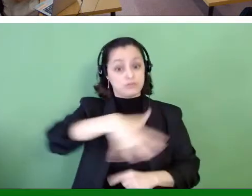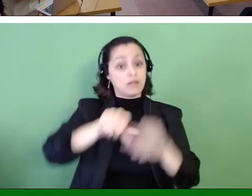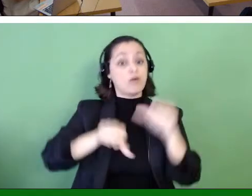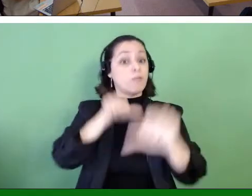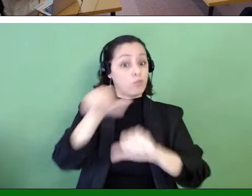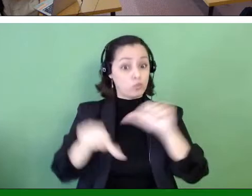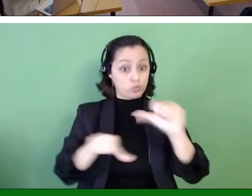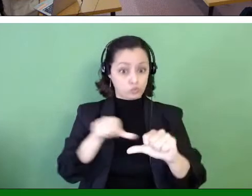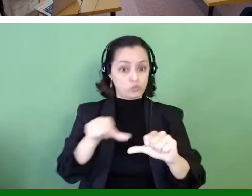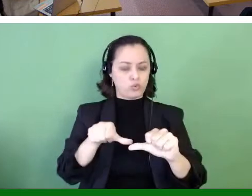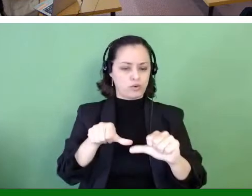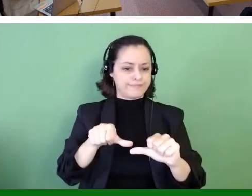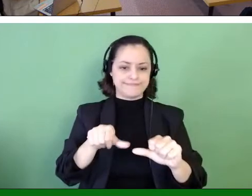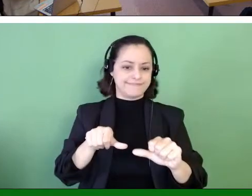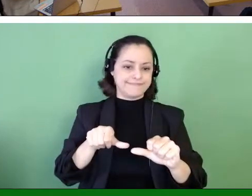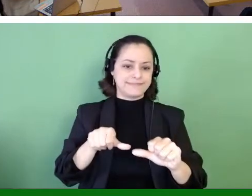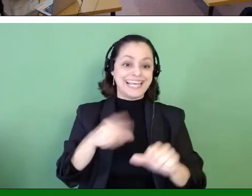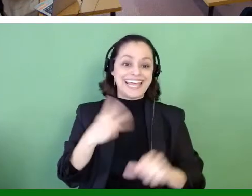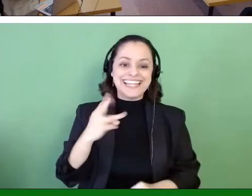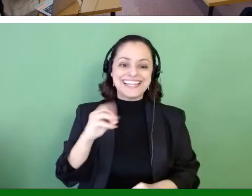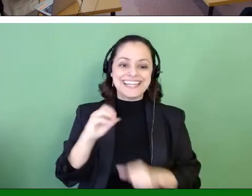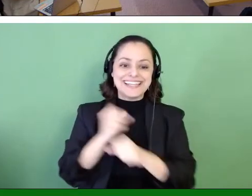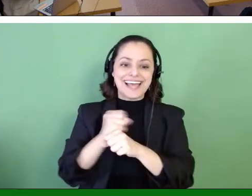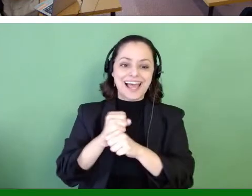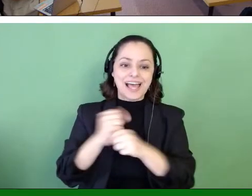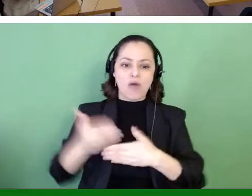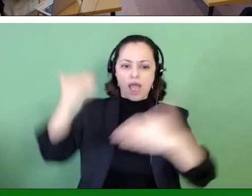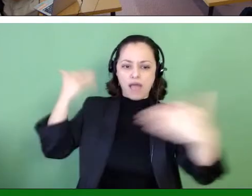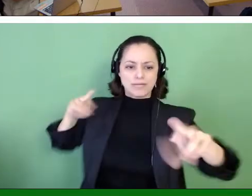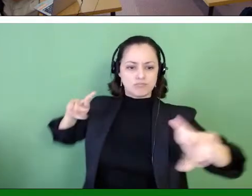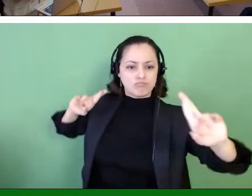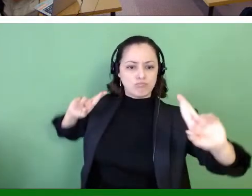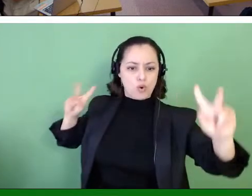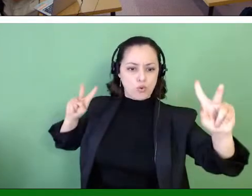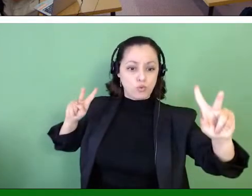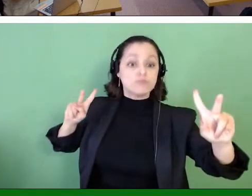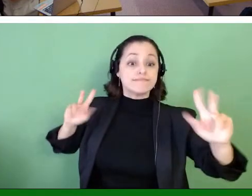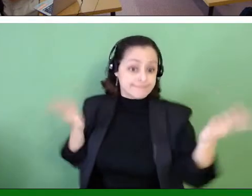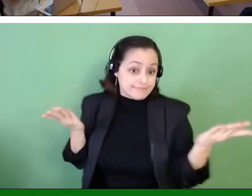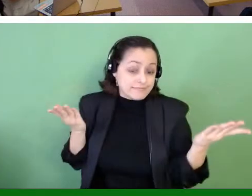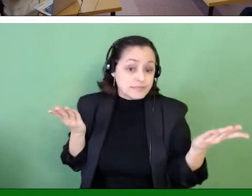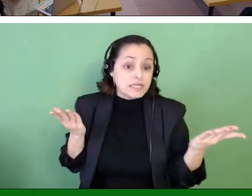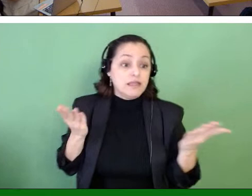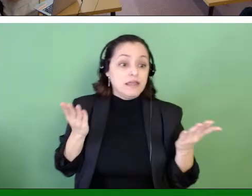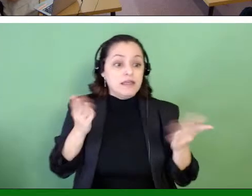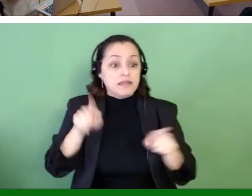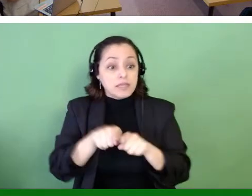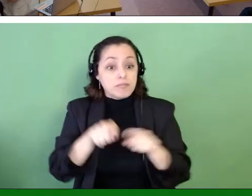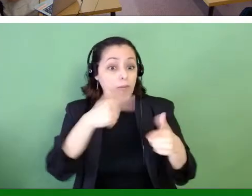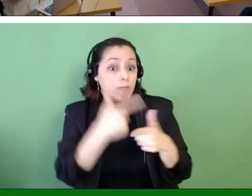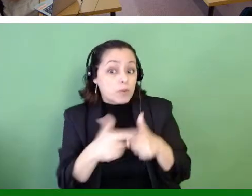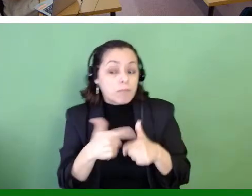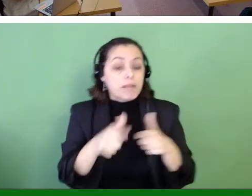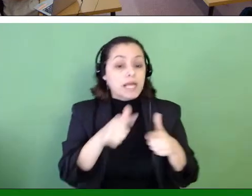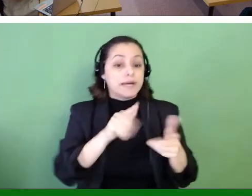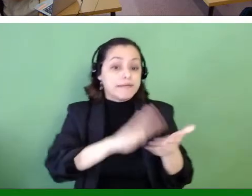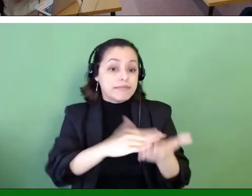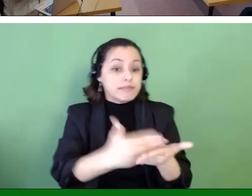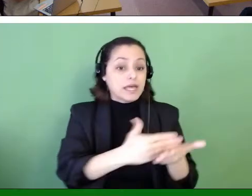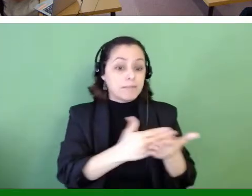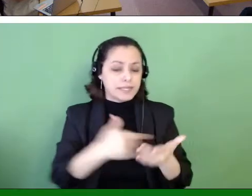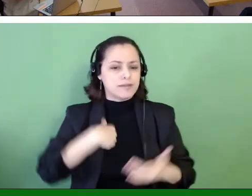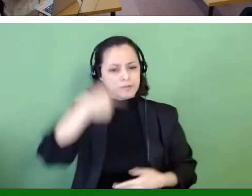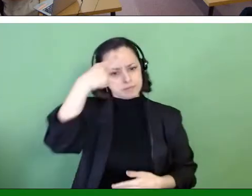tem hoje não é a mesma de 30 anos atrás. E os problemas que os intérpretes surgem, eu fico pensando muito no profissional que está no mercado